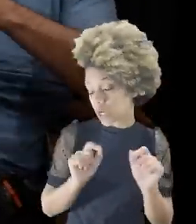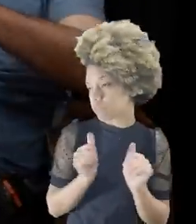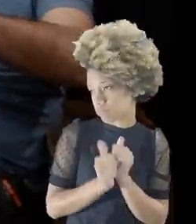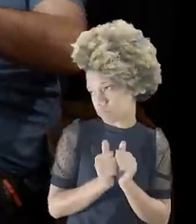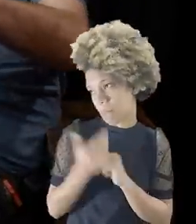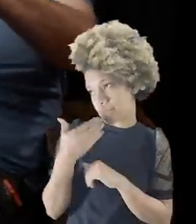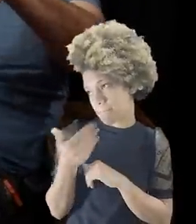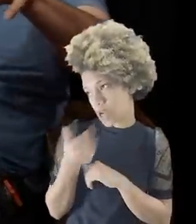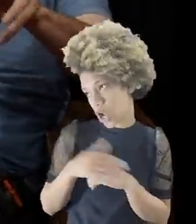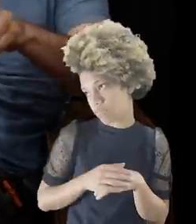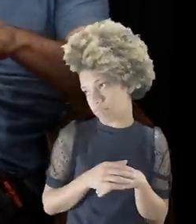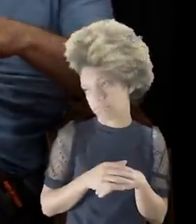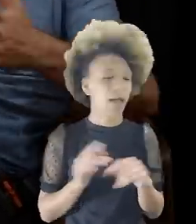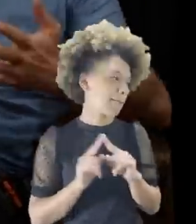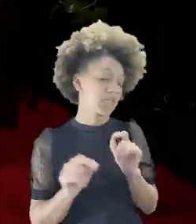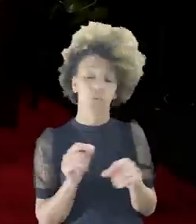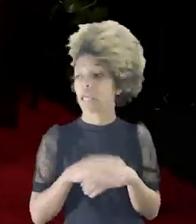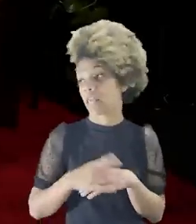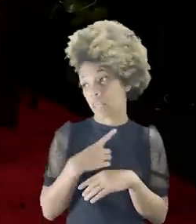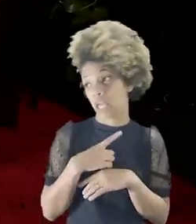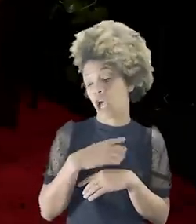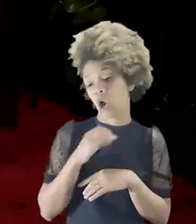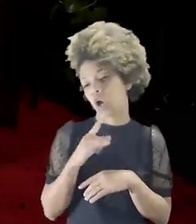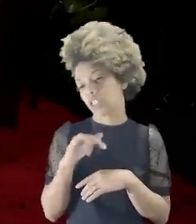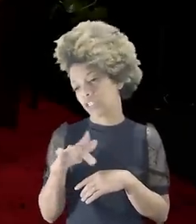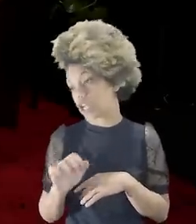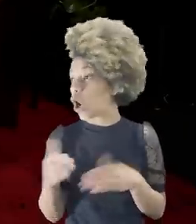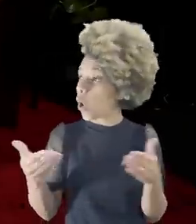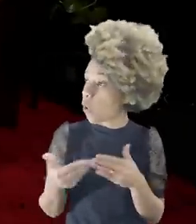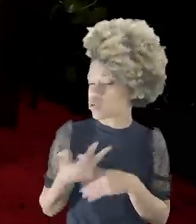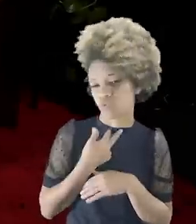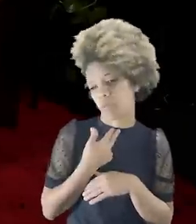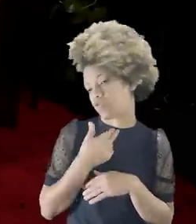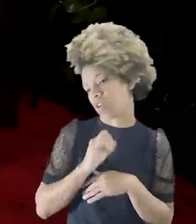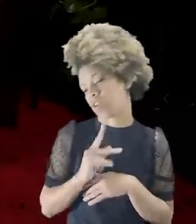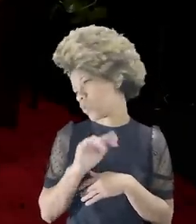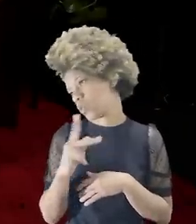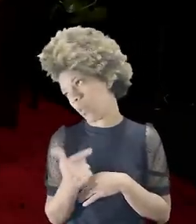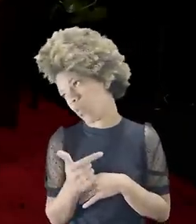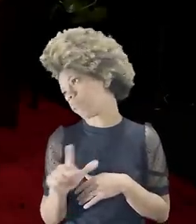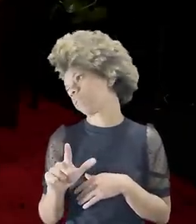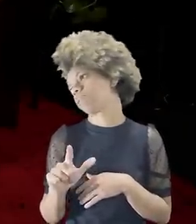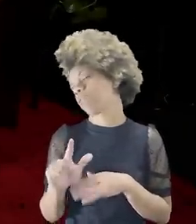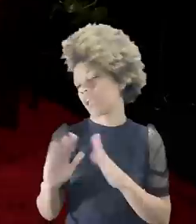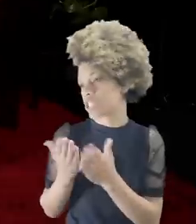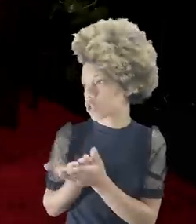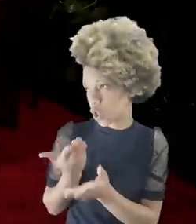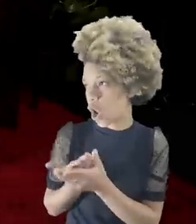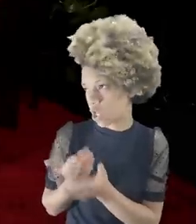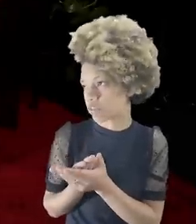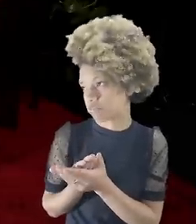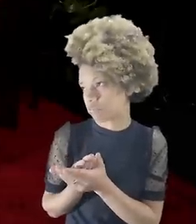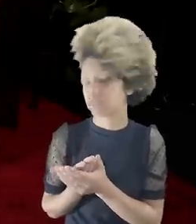eles vão escolhendo os jogadores que são os melhores prospectos ou seja ele de College hoje não pode mais do High School Tão tentando voltar isso né que é